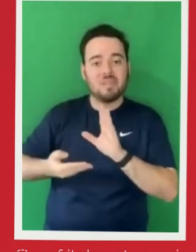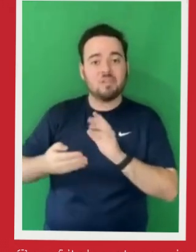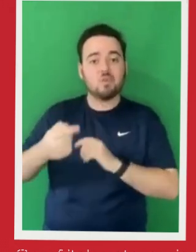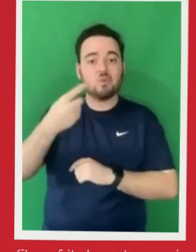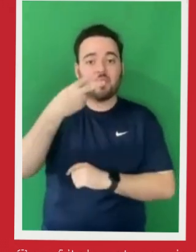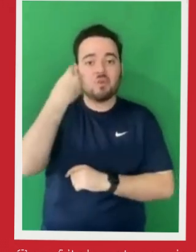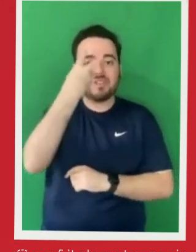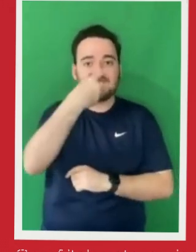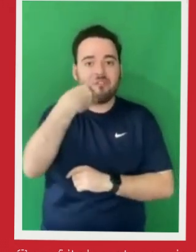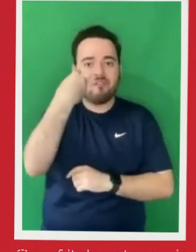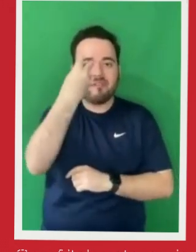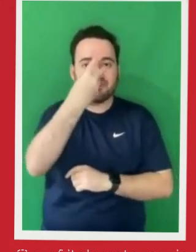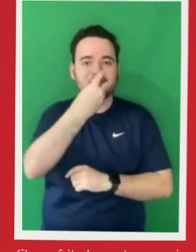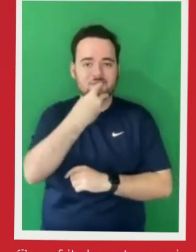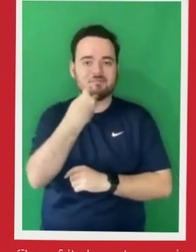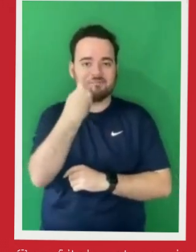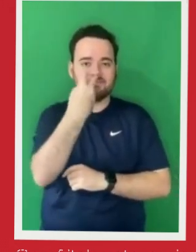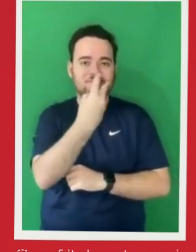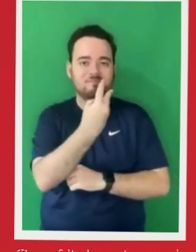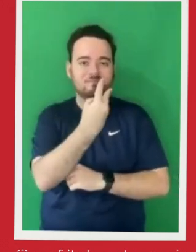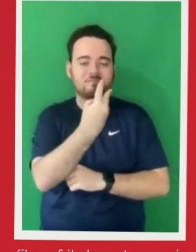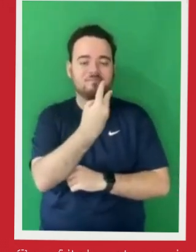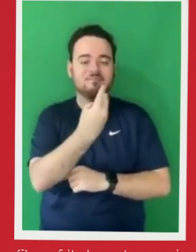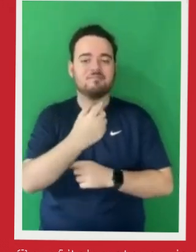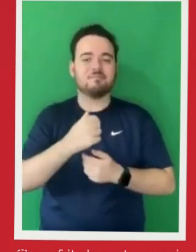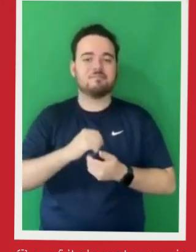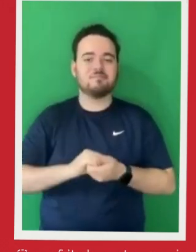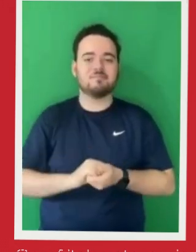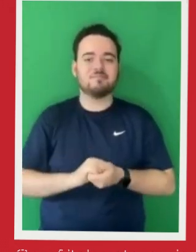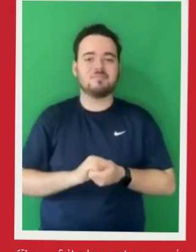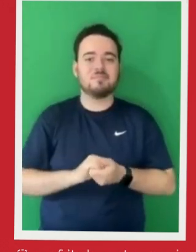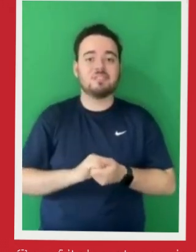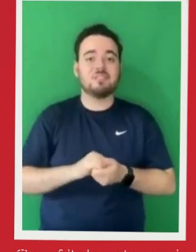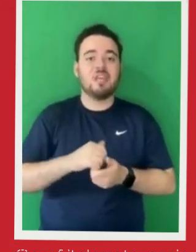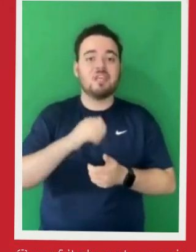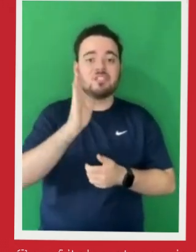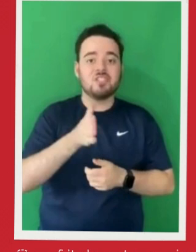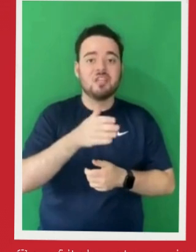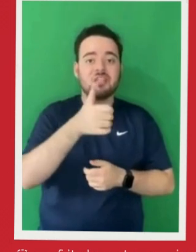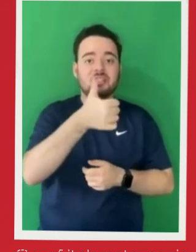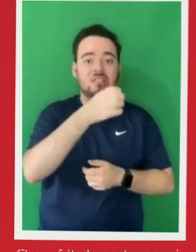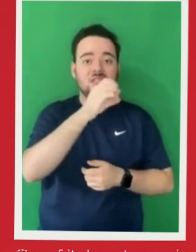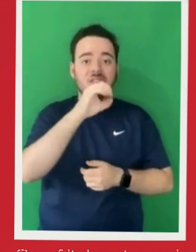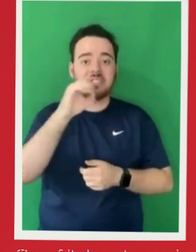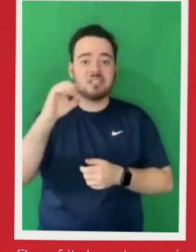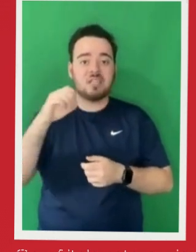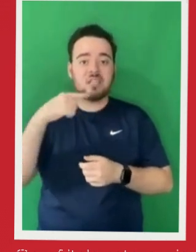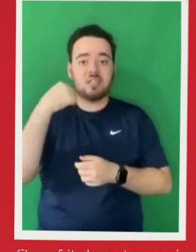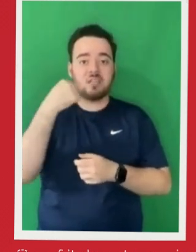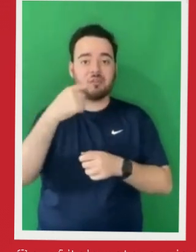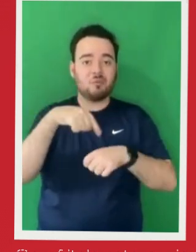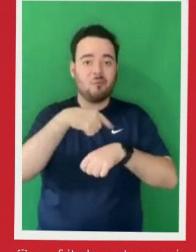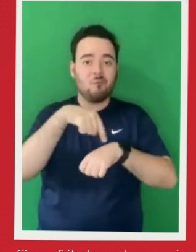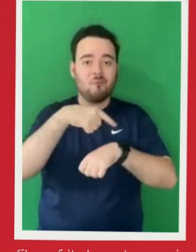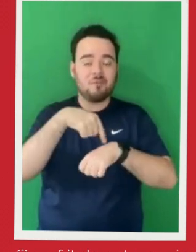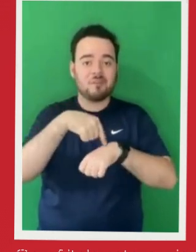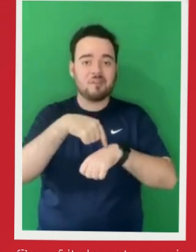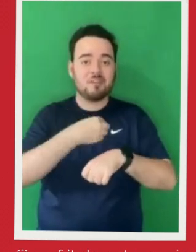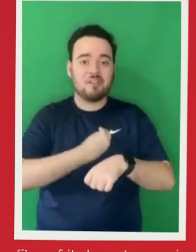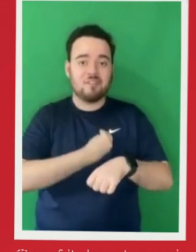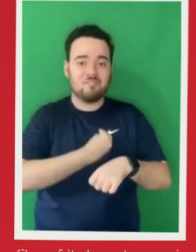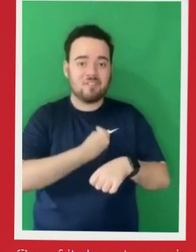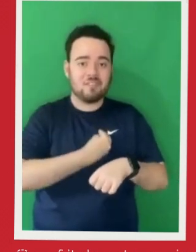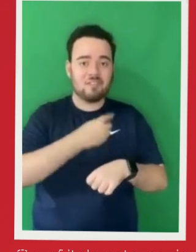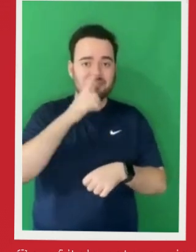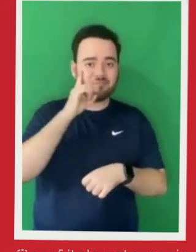que cada fonte você demorou 2 horas. Com isso, você já gastou 100 horas. Aí você olha de